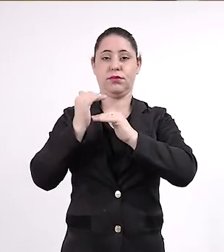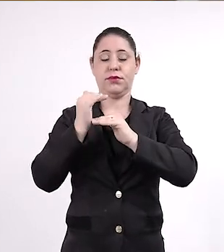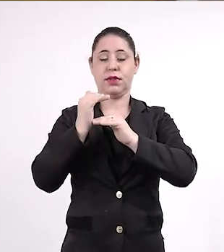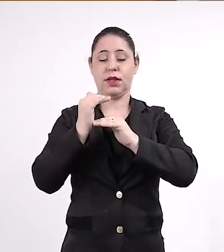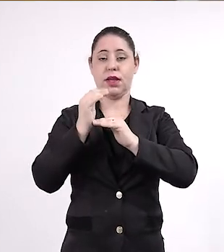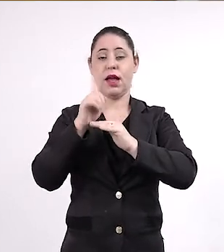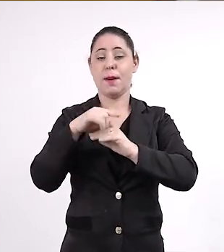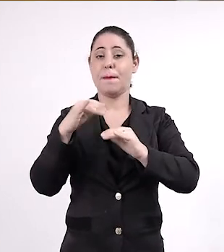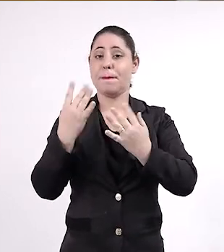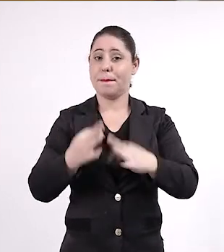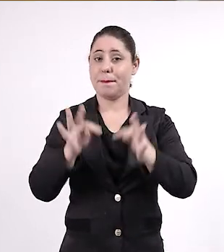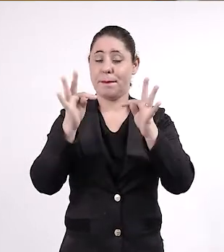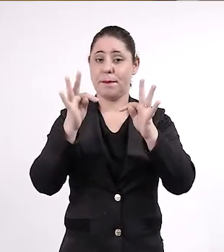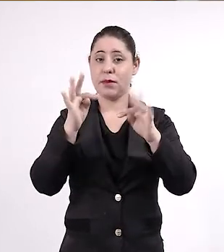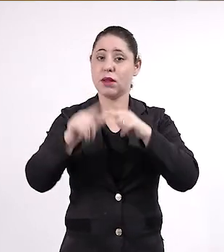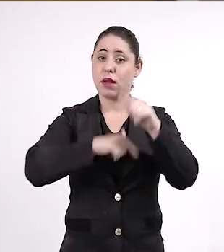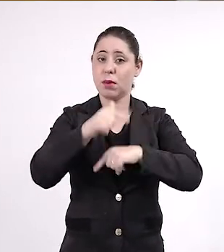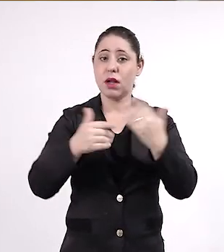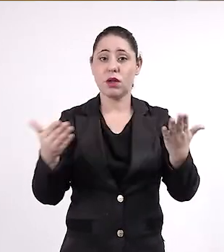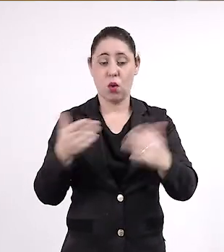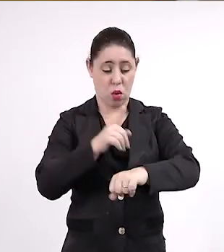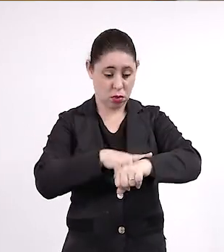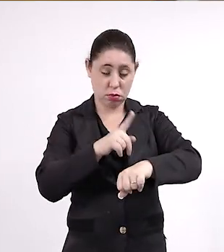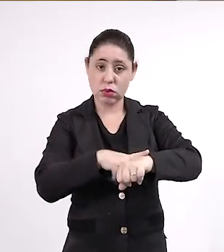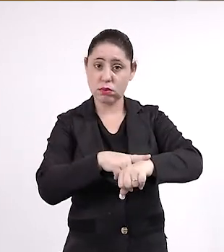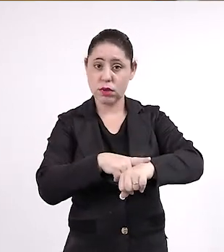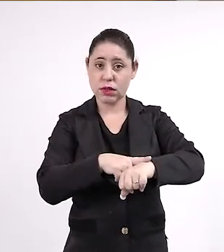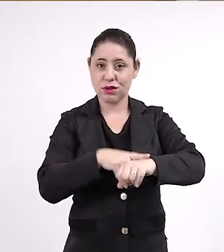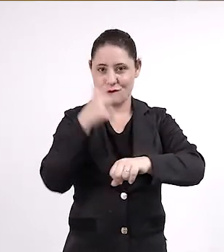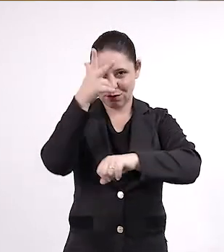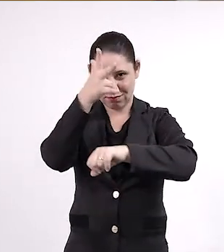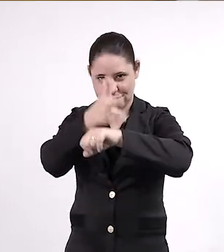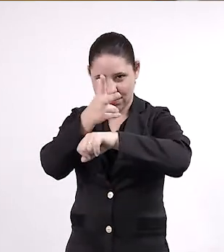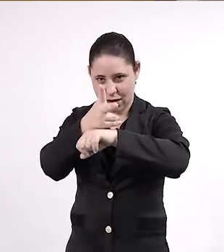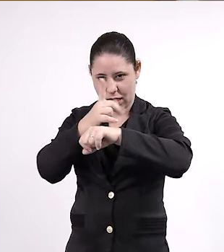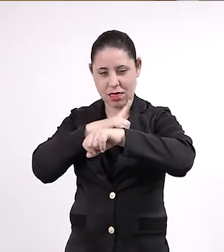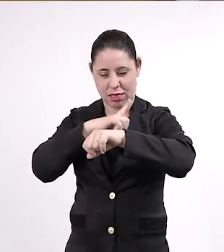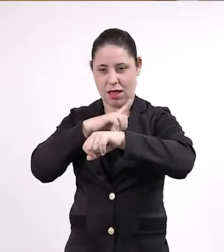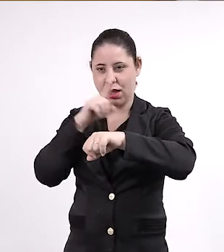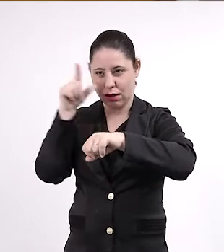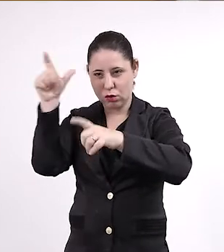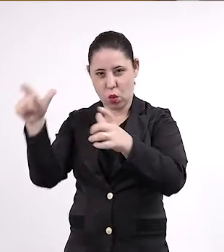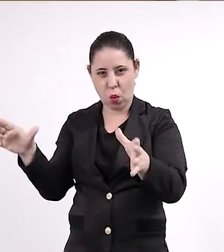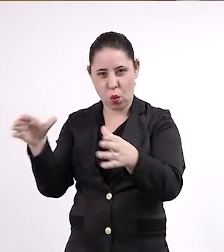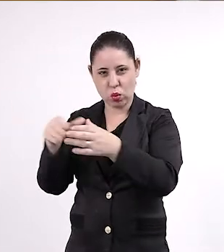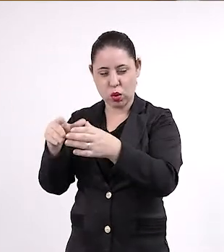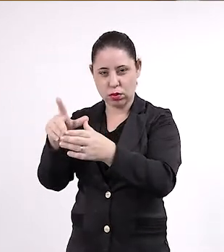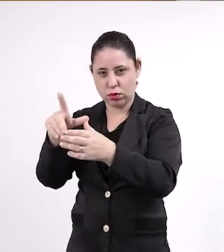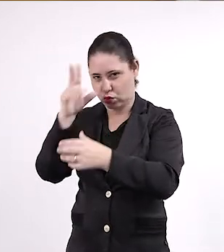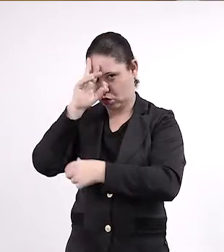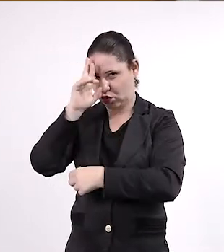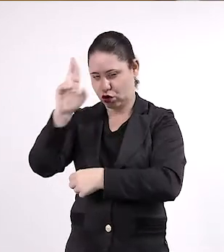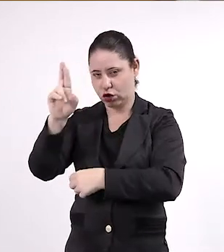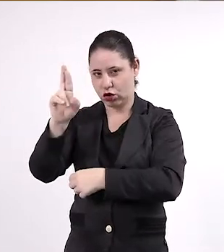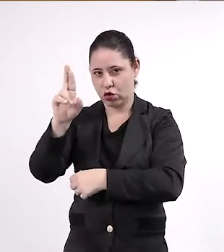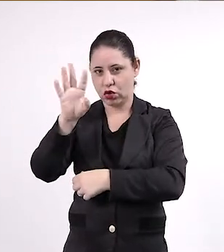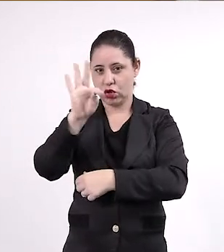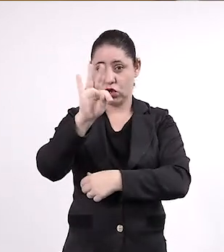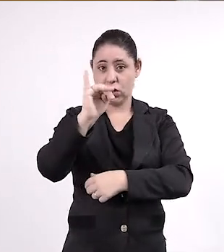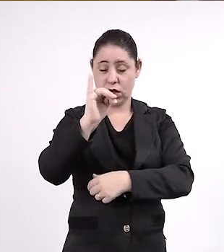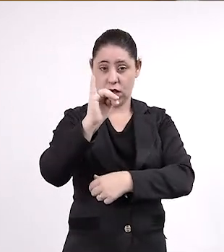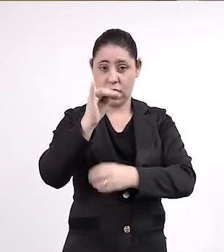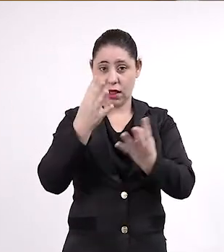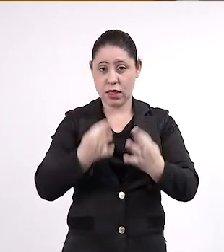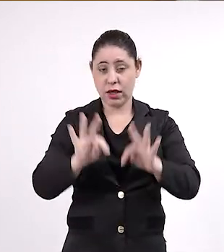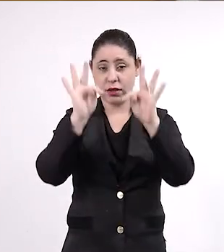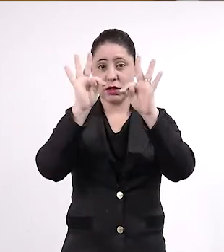tecnológico. Então, por exemplo, estamos trabalhando, inclusive, nesse exato momento, enquanto gravamos a entrevista, o nosso diretor de